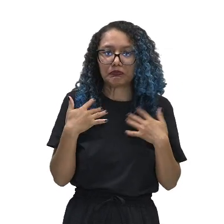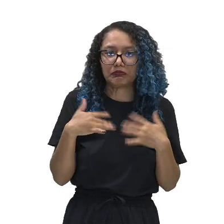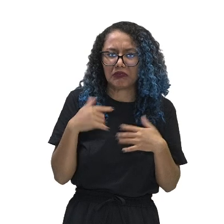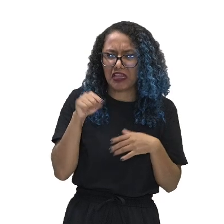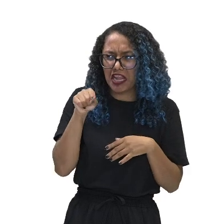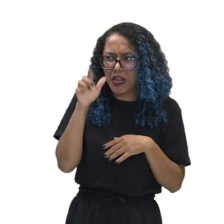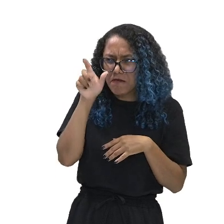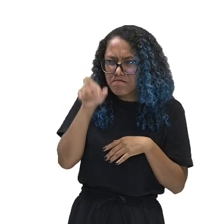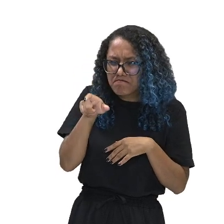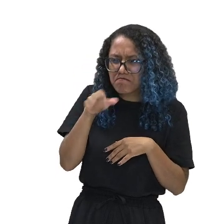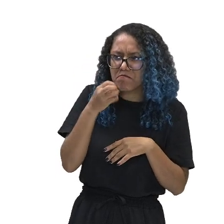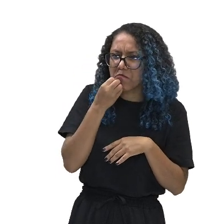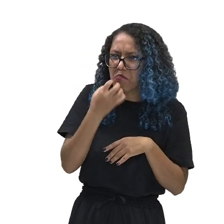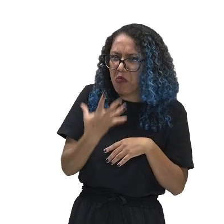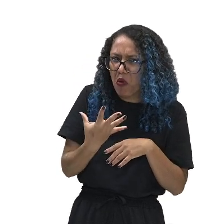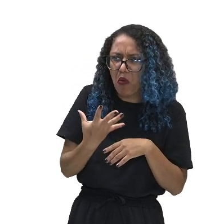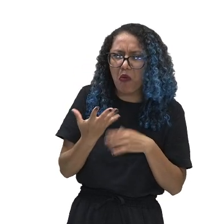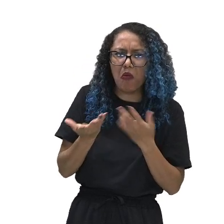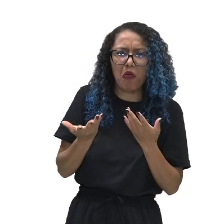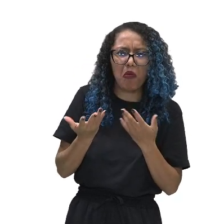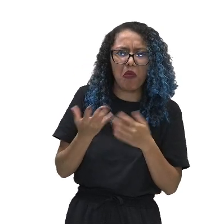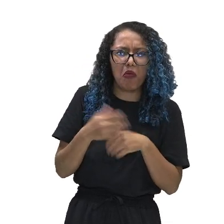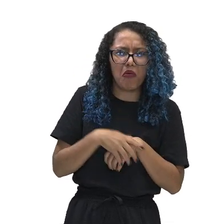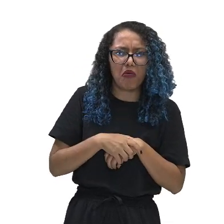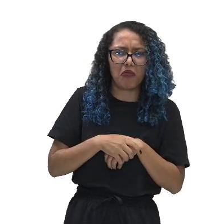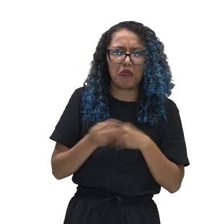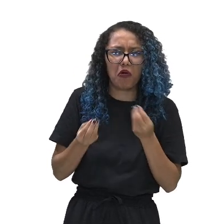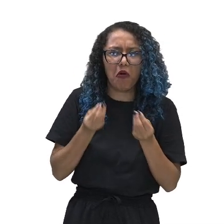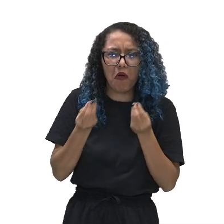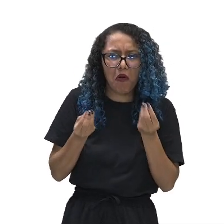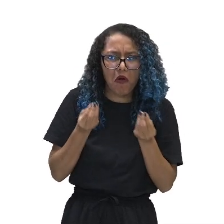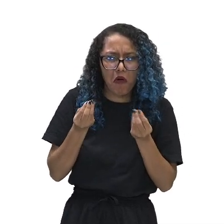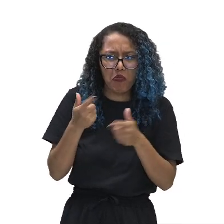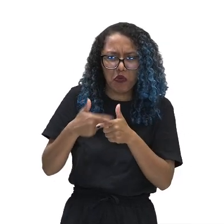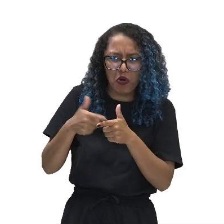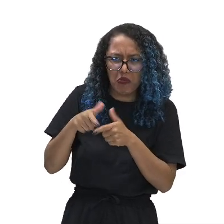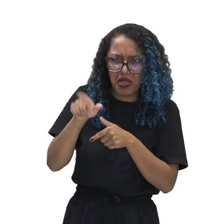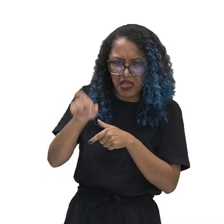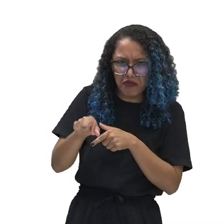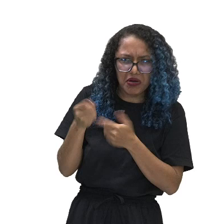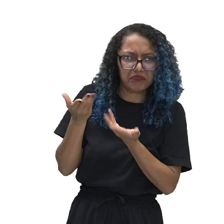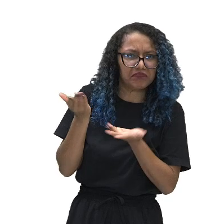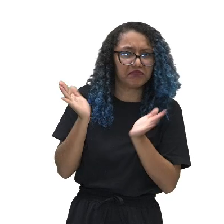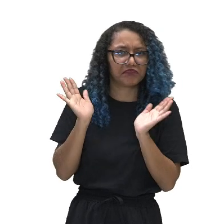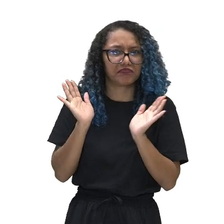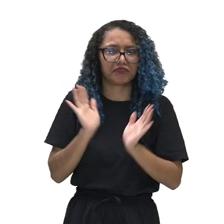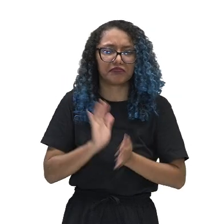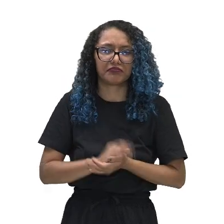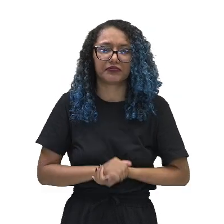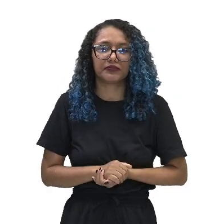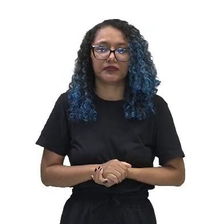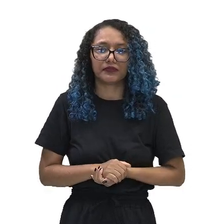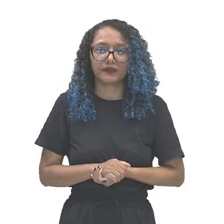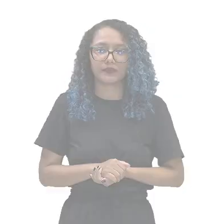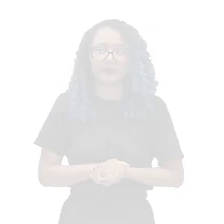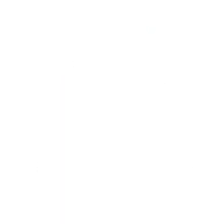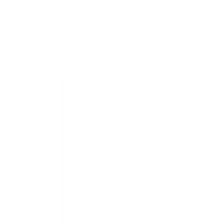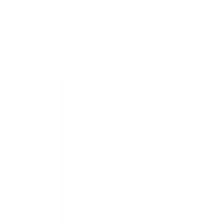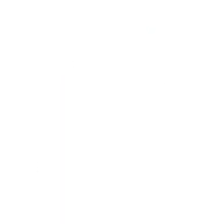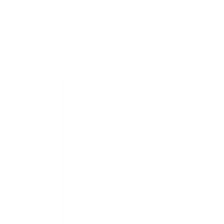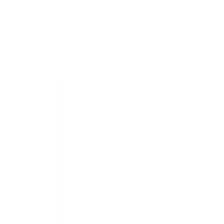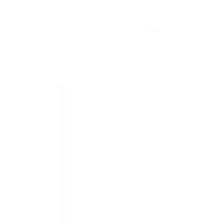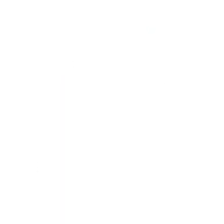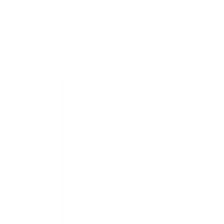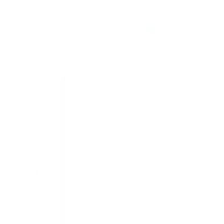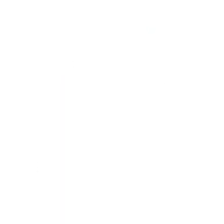bem? Será que ele está doente? Ou ele está com algum problema? Nesse momento, nessa sociedade